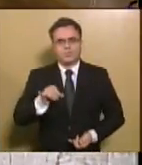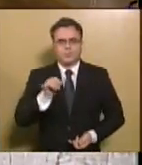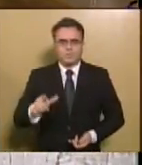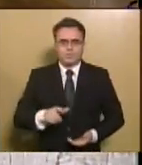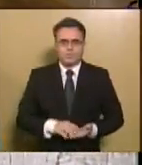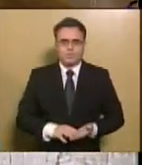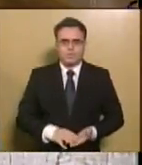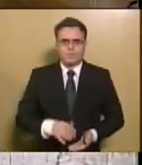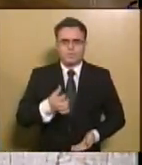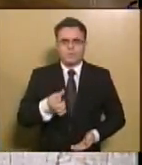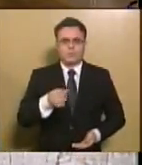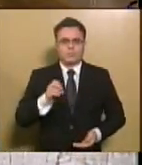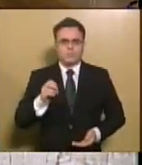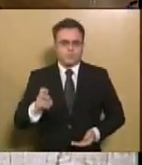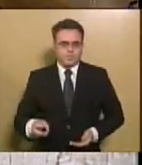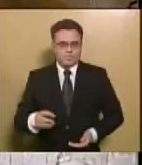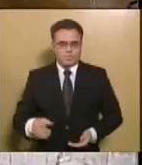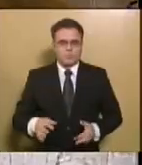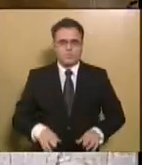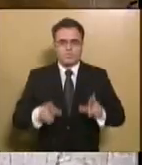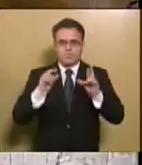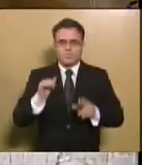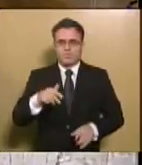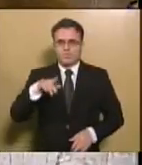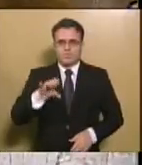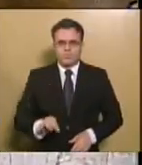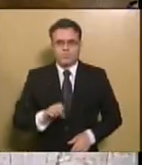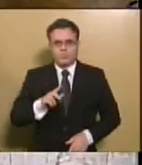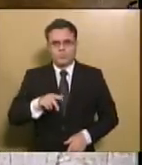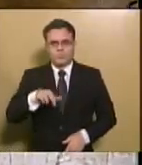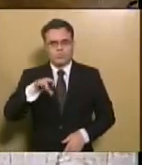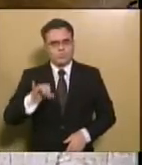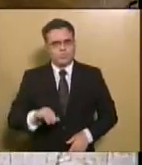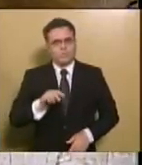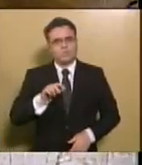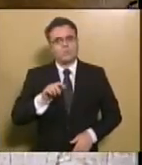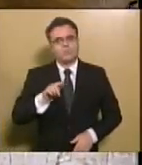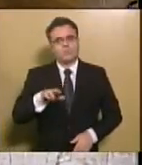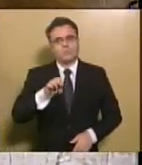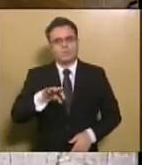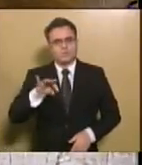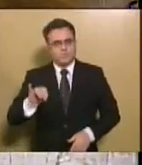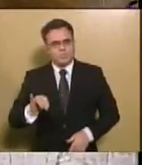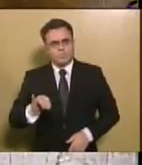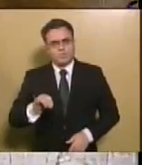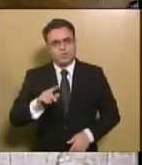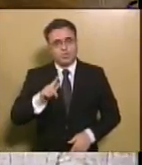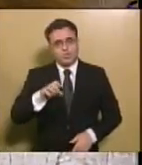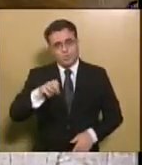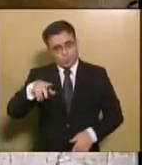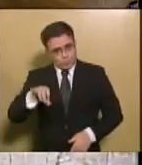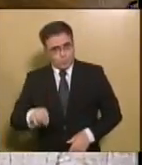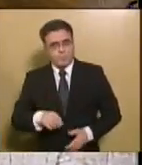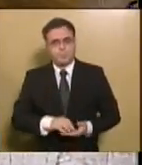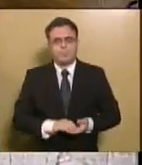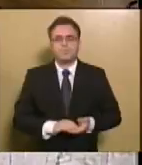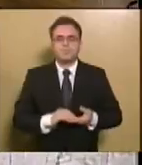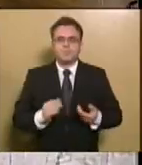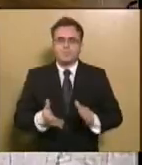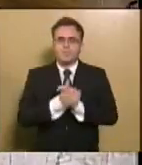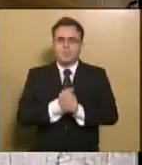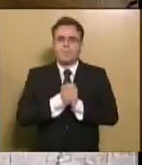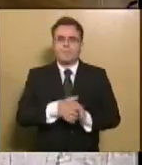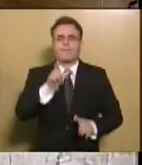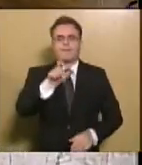Requerimento número 605, de autoria dos deputados Augusto Bezerra, Gorete Reis e Jorge Passos. Congratulações, excelentíssima